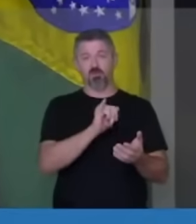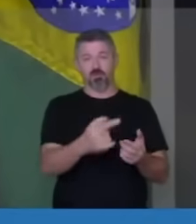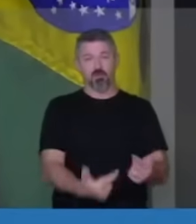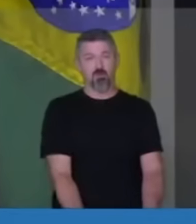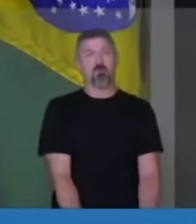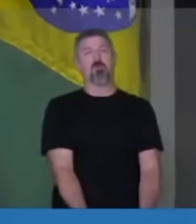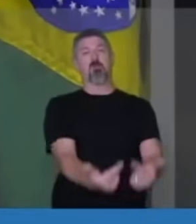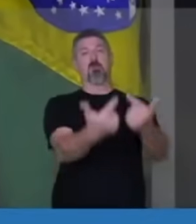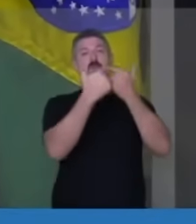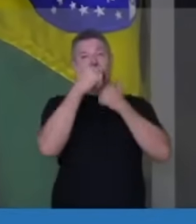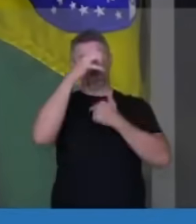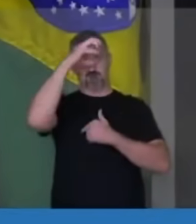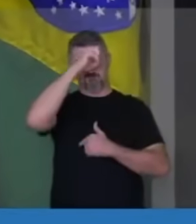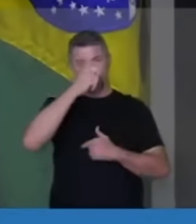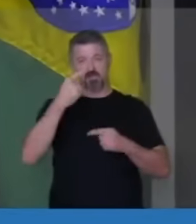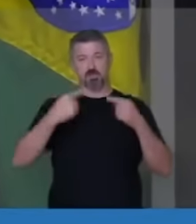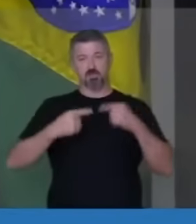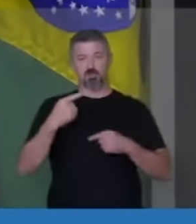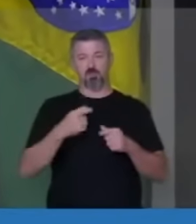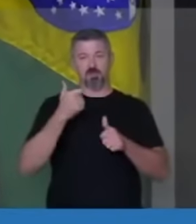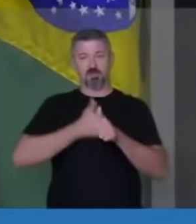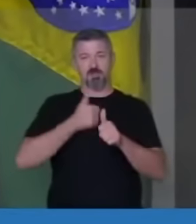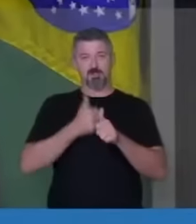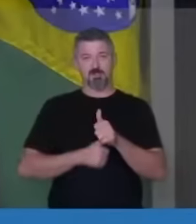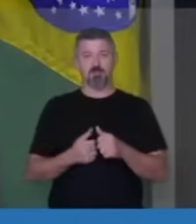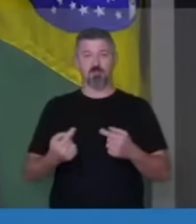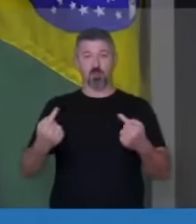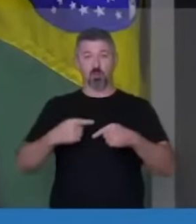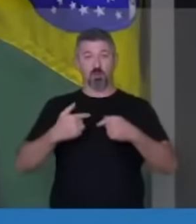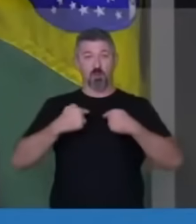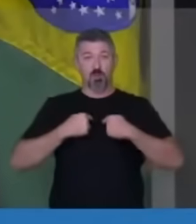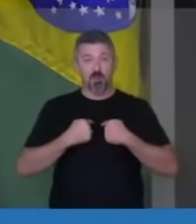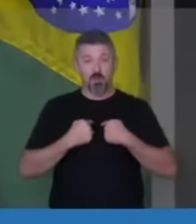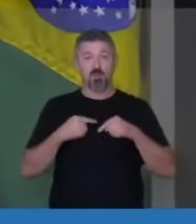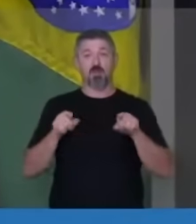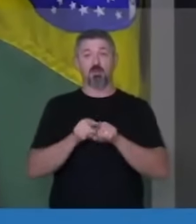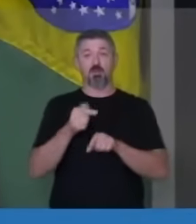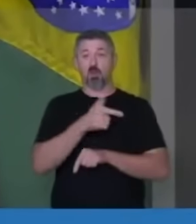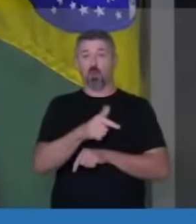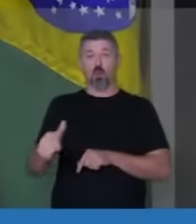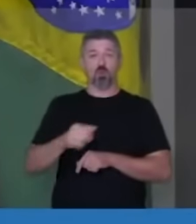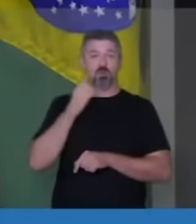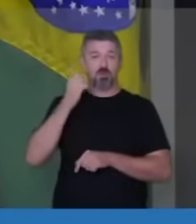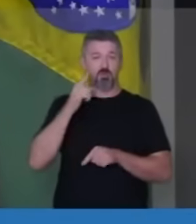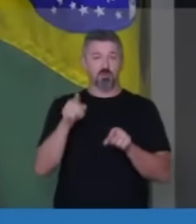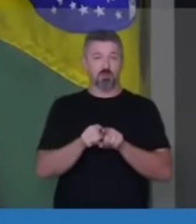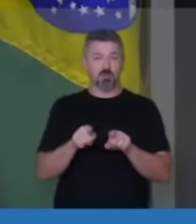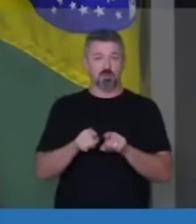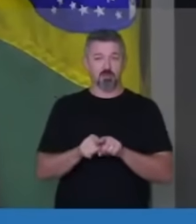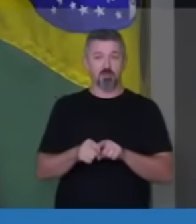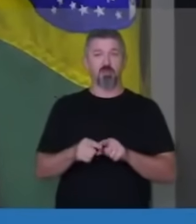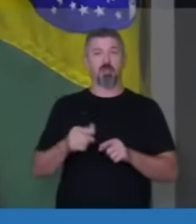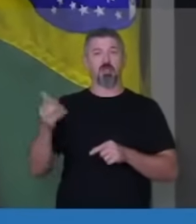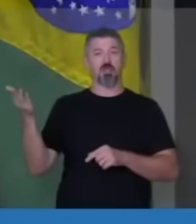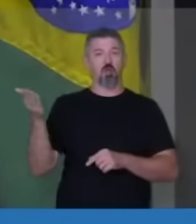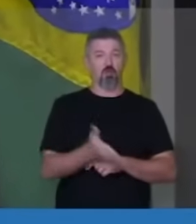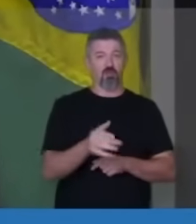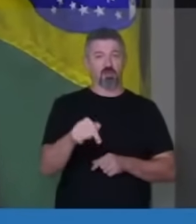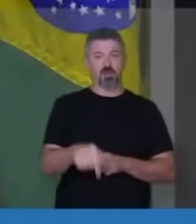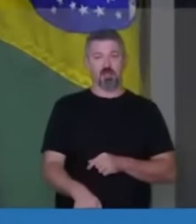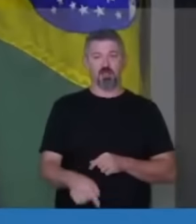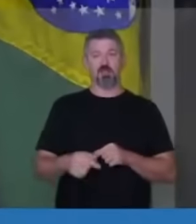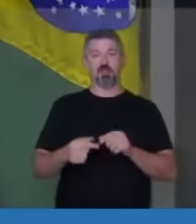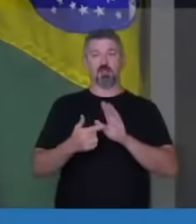restar a sua vingança política e a sua perseguição política contra mim e contra outros parlamentares que convocaram o ministro a essa casa e